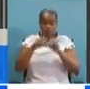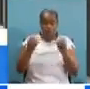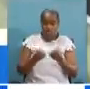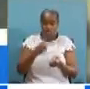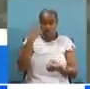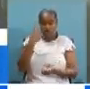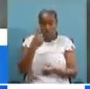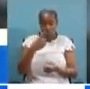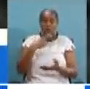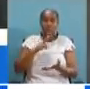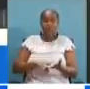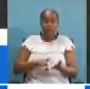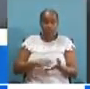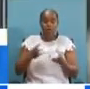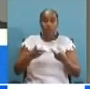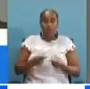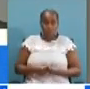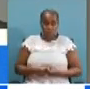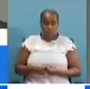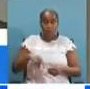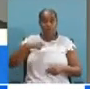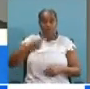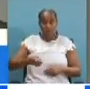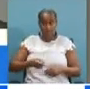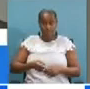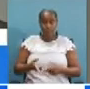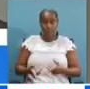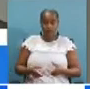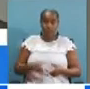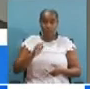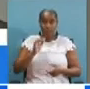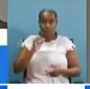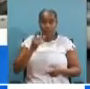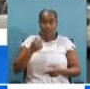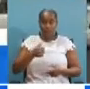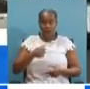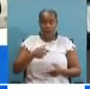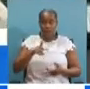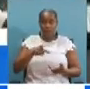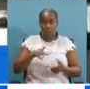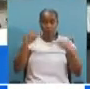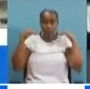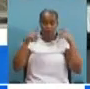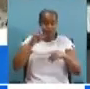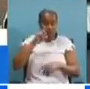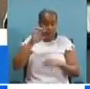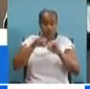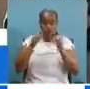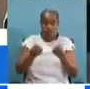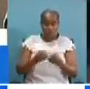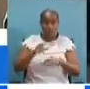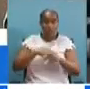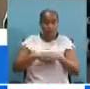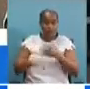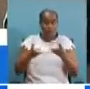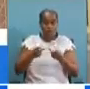numa única e verdadeira conta, além de zelar para a fiabilidade da informação sobre a Segurança Social prestada na